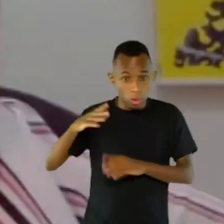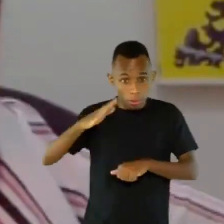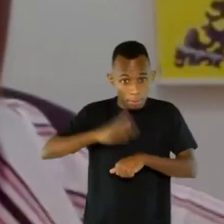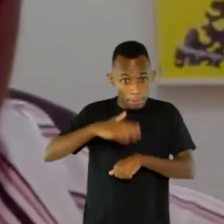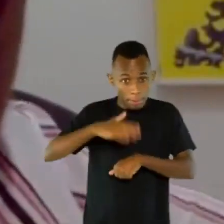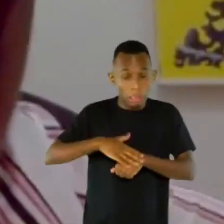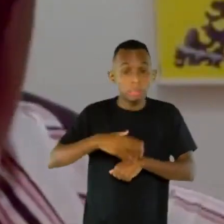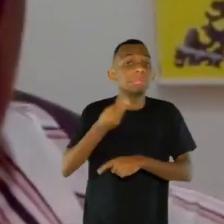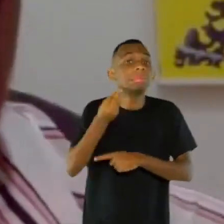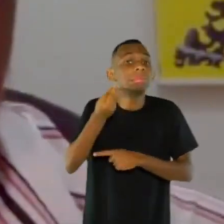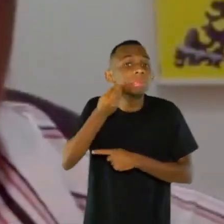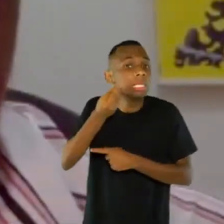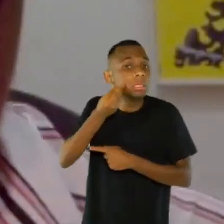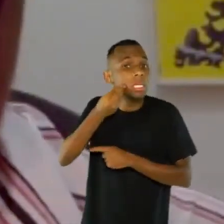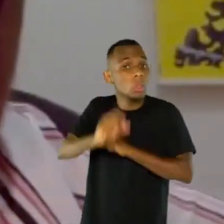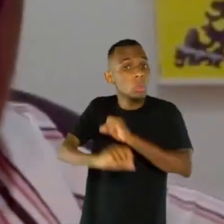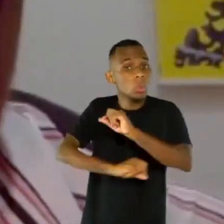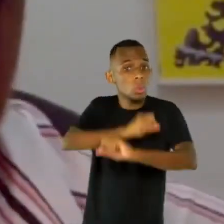tentando